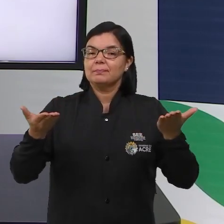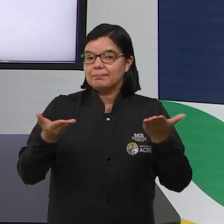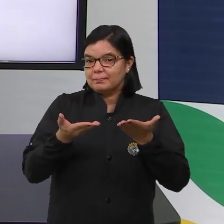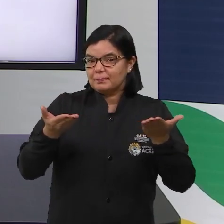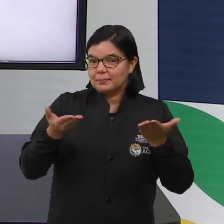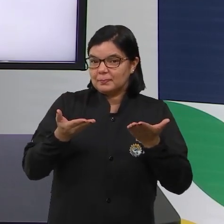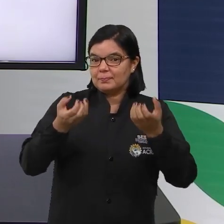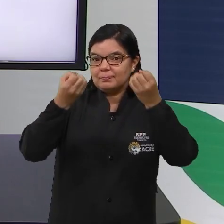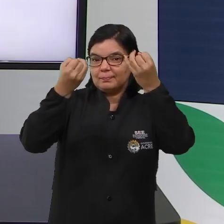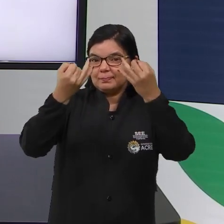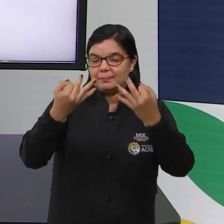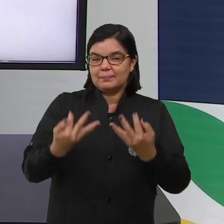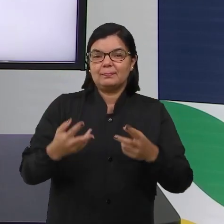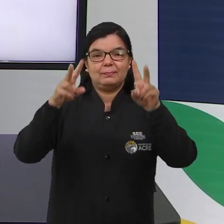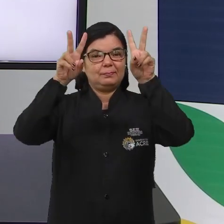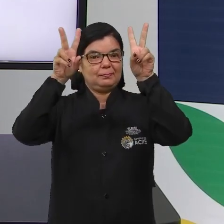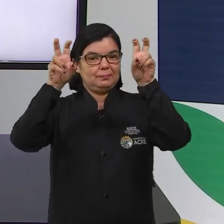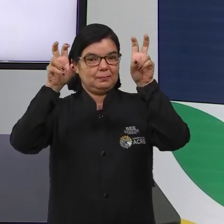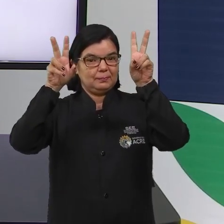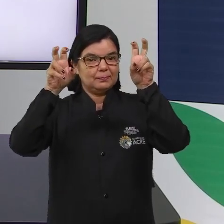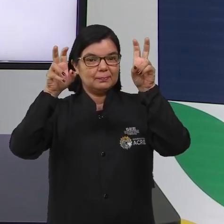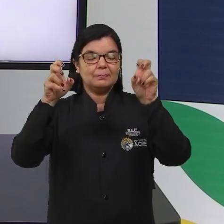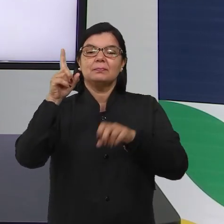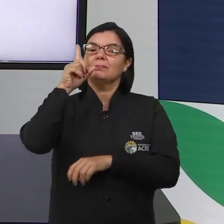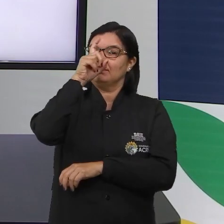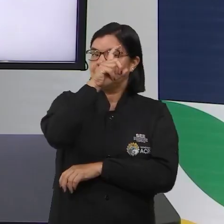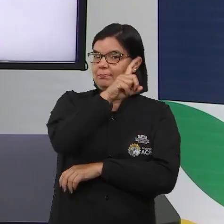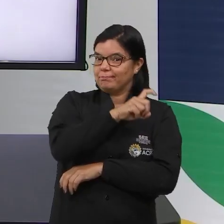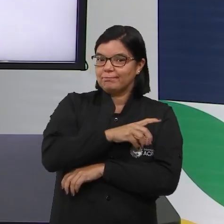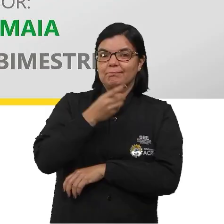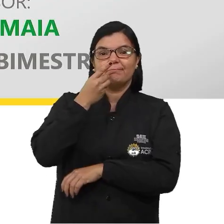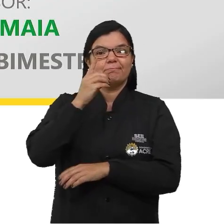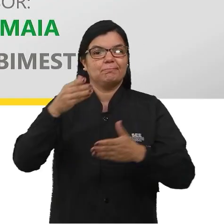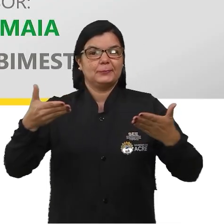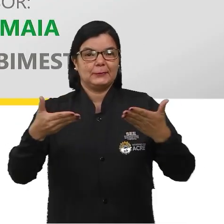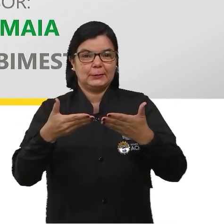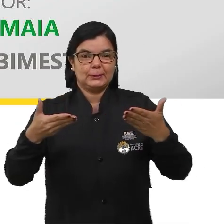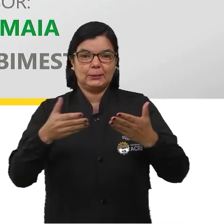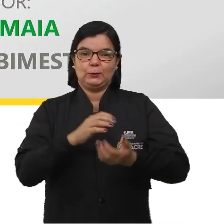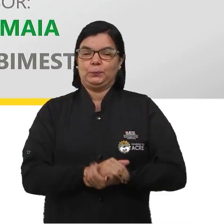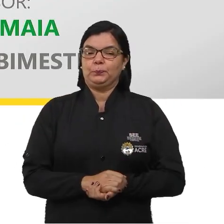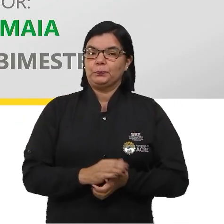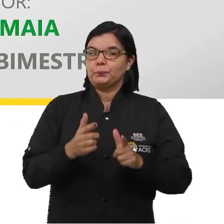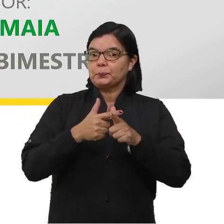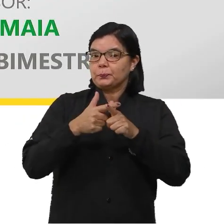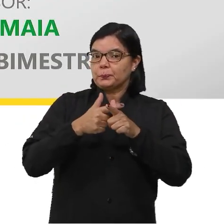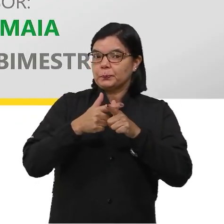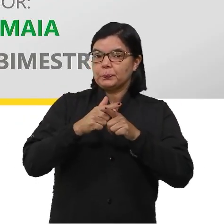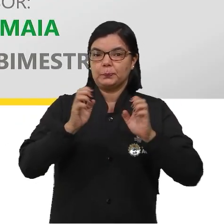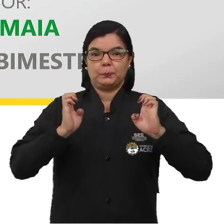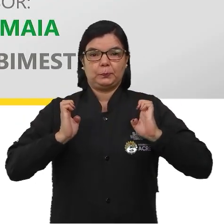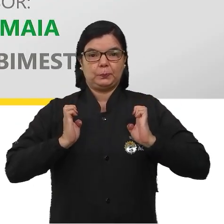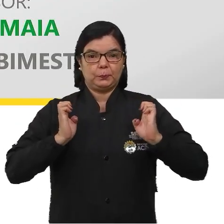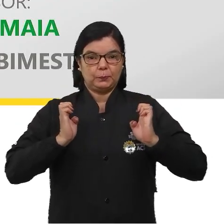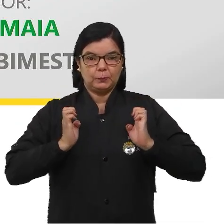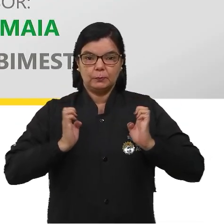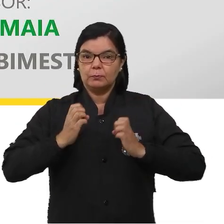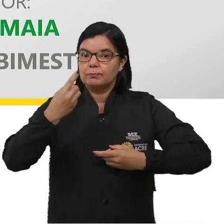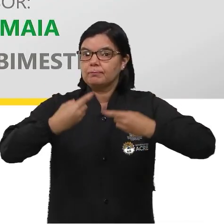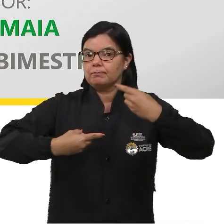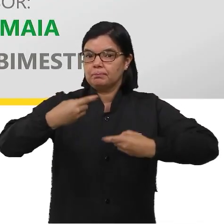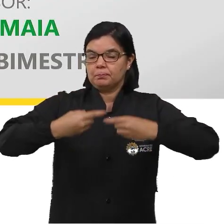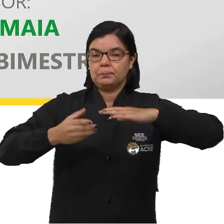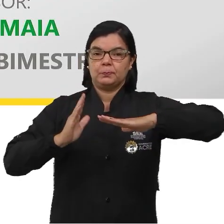vamos falar de um assunto bem problemático no dia de hoje. Trata-se de problemas éticos e políticos